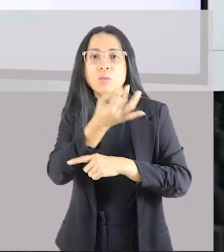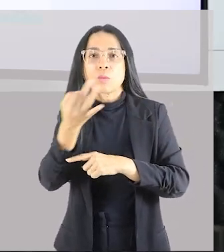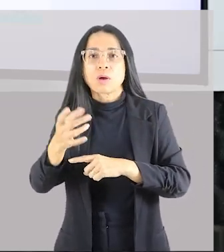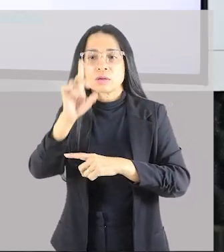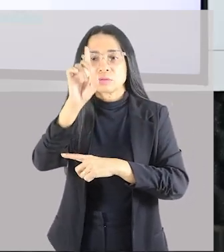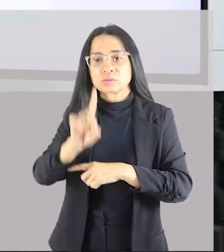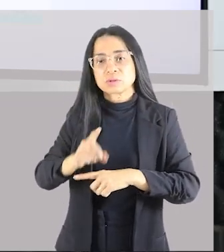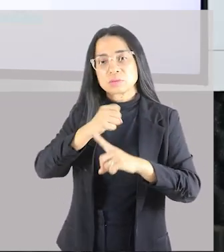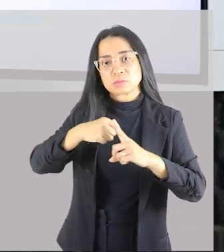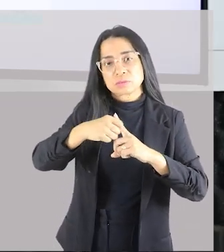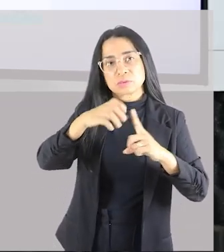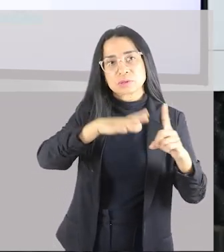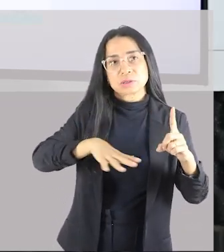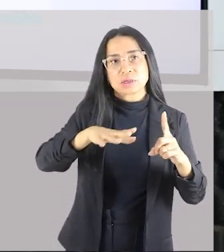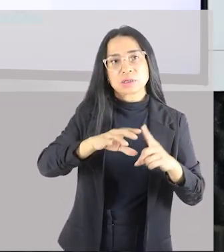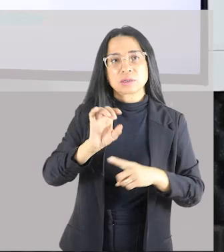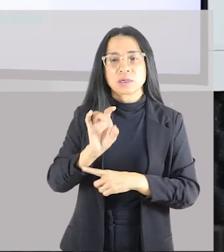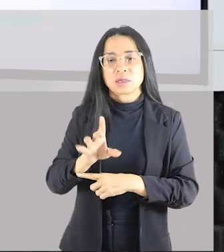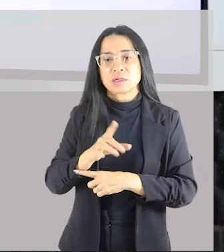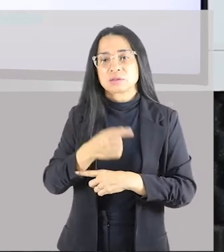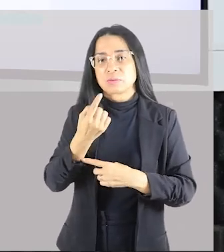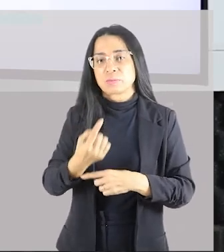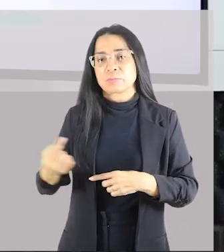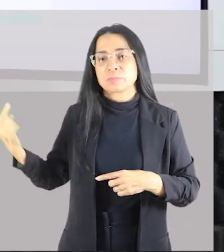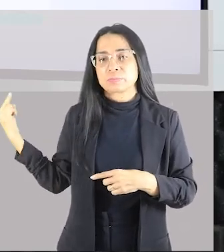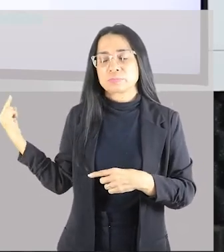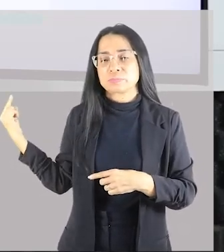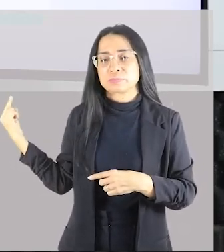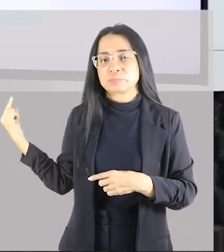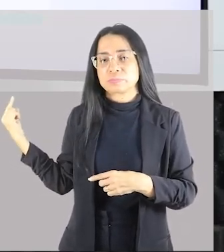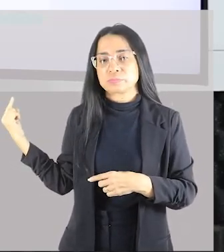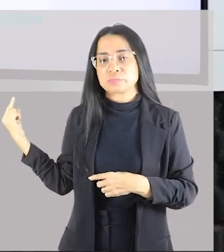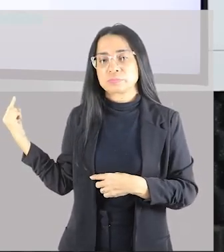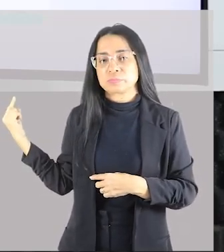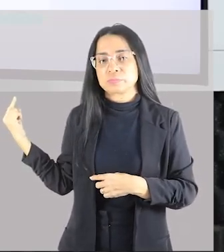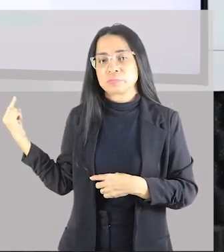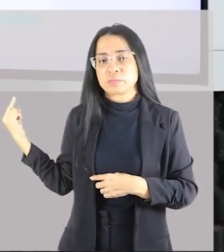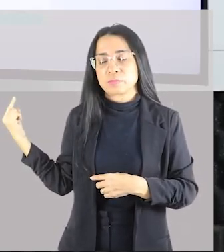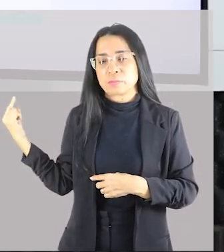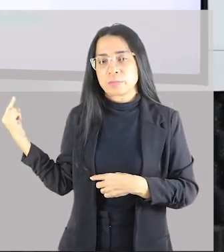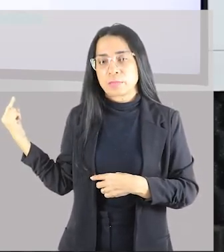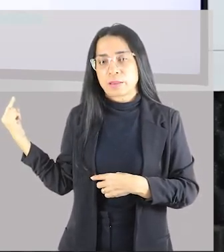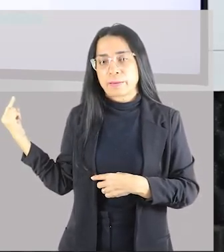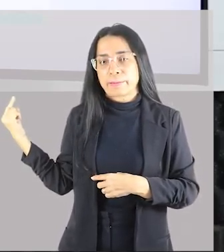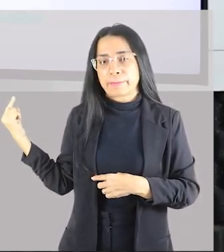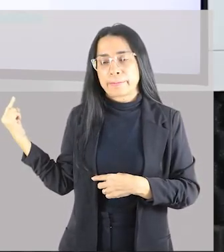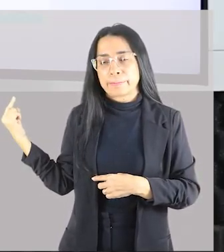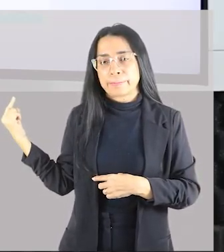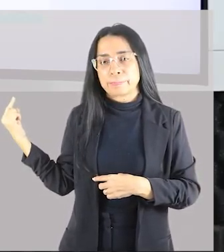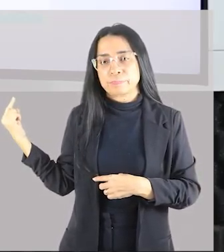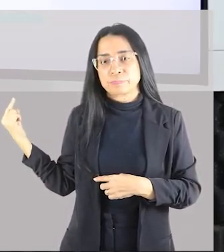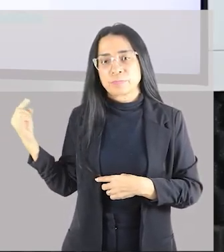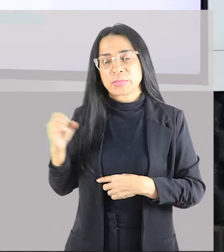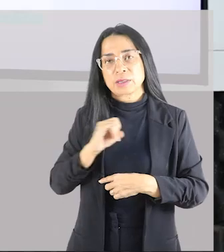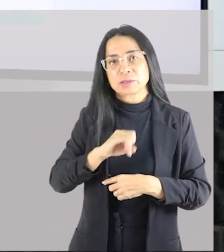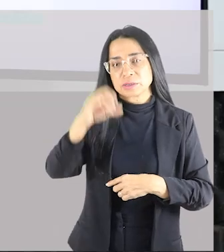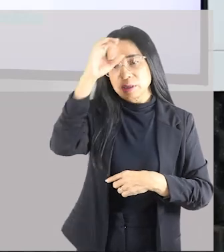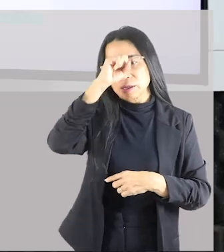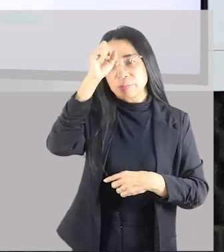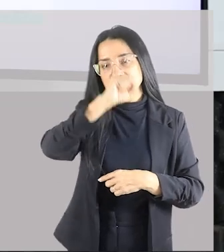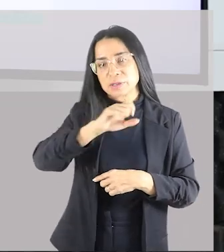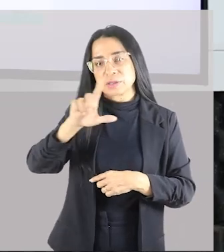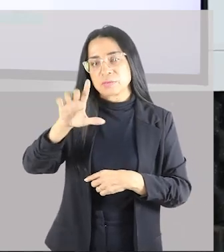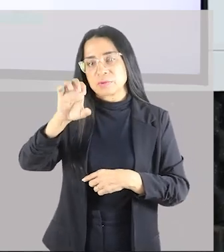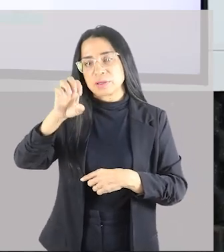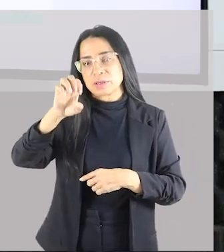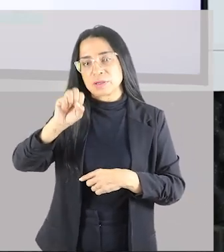você trazer aqui, ó, o macetezinho Lesma Patti, que está aí aparecendo para vocês. Se vocês aprenderem o só,